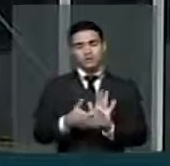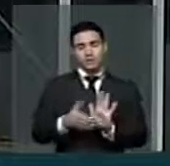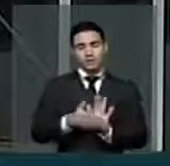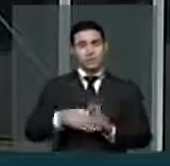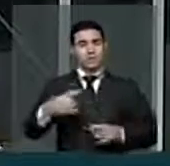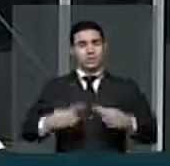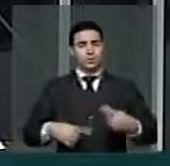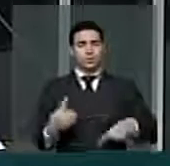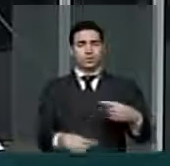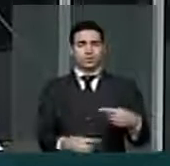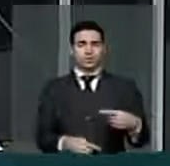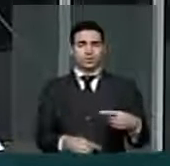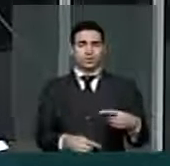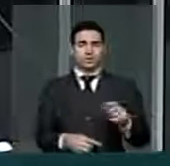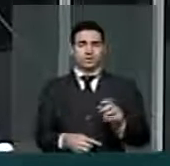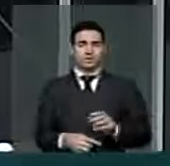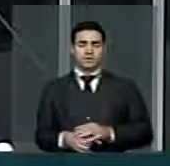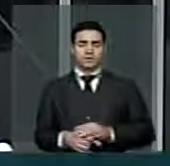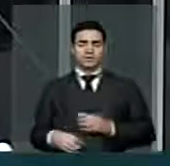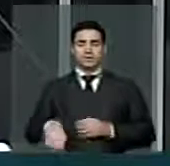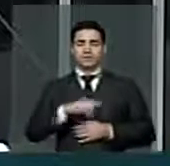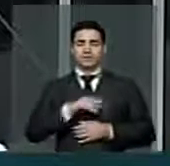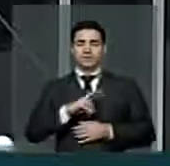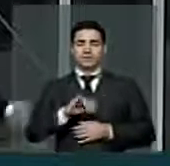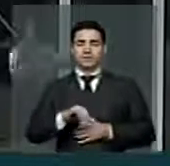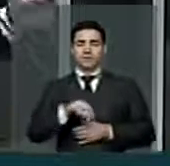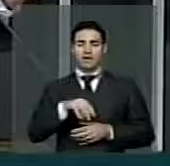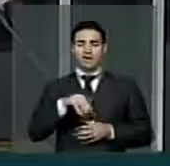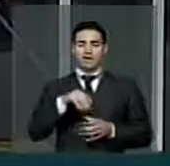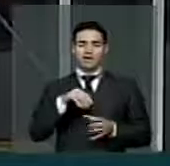e nós não fugiremos desse tema.